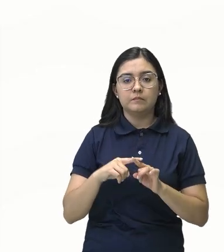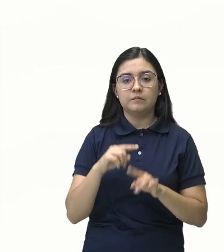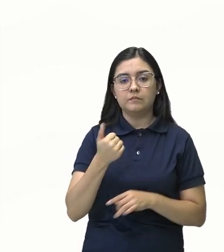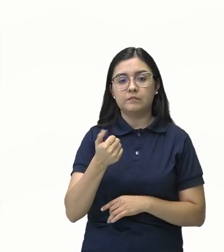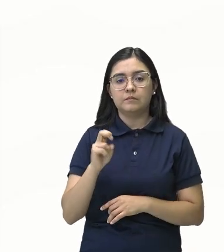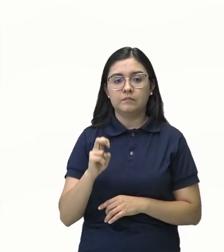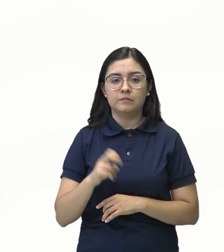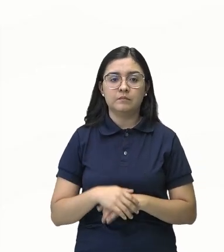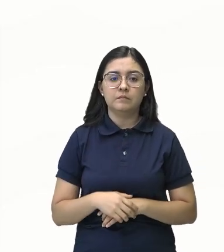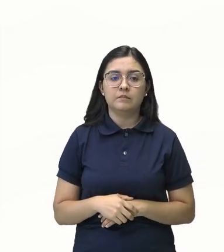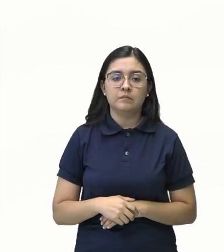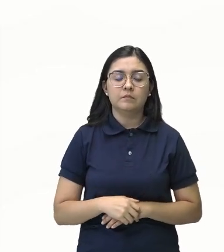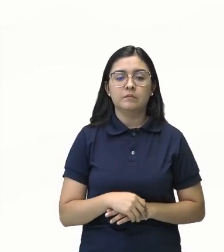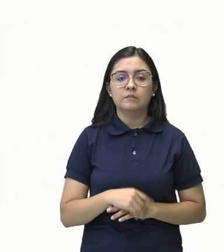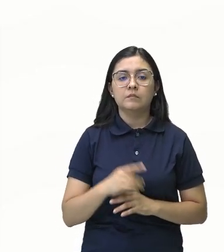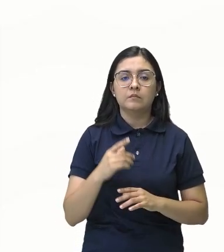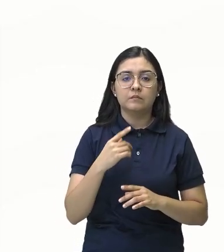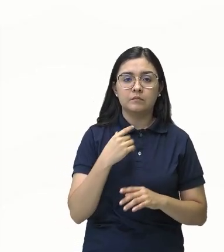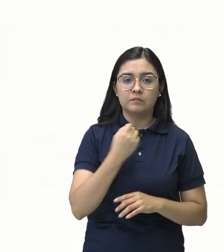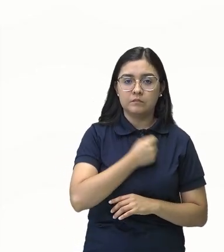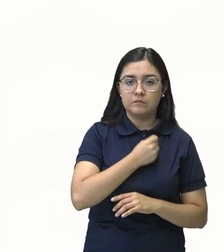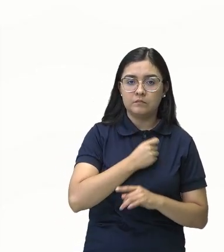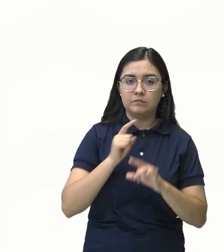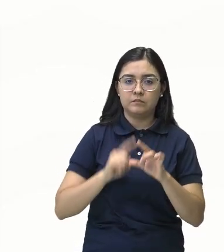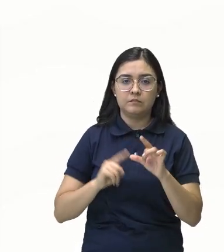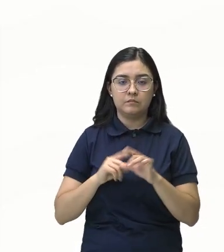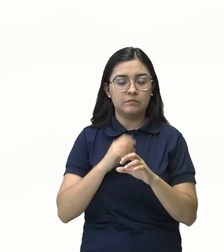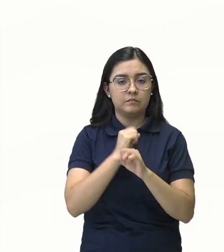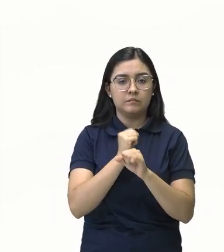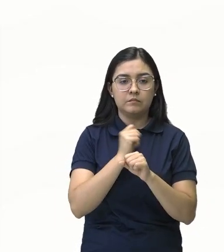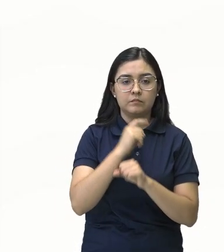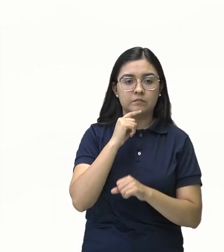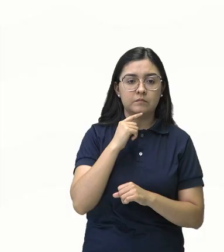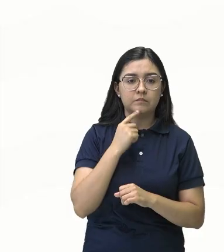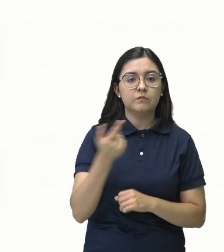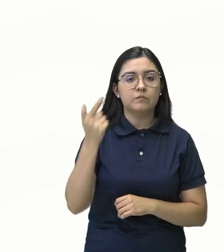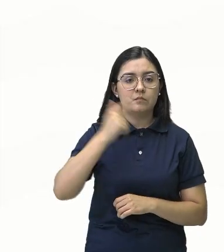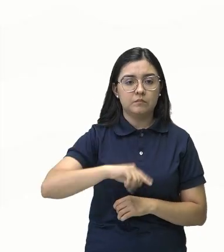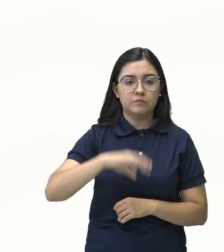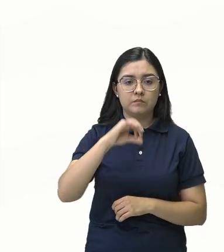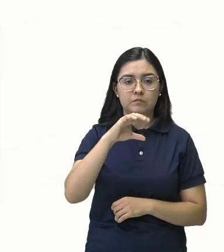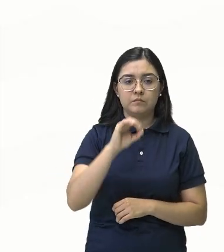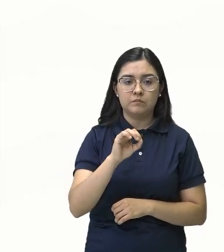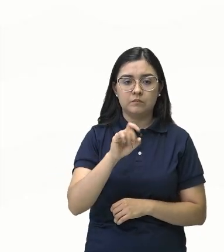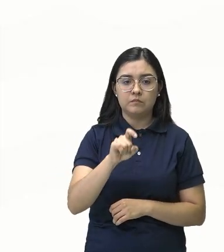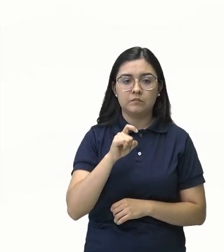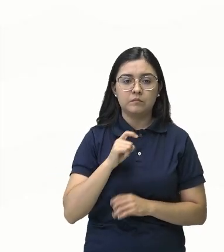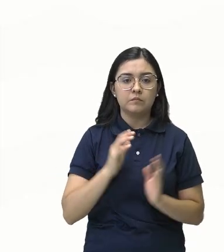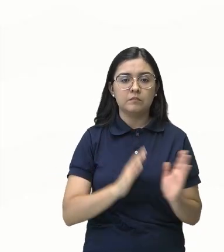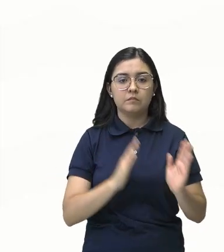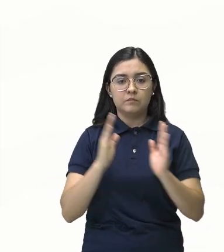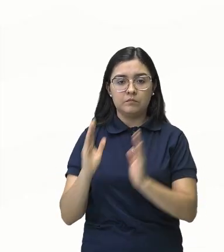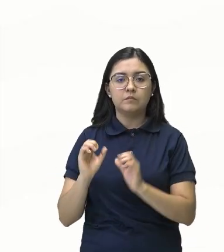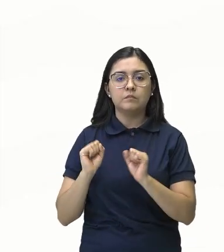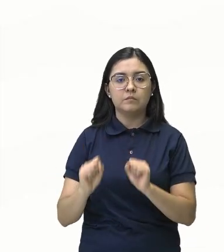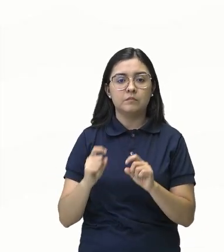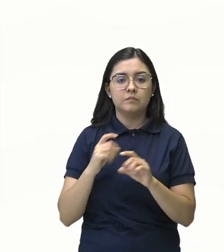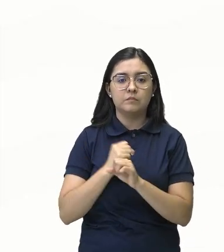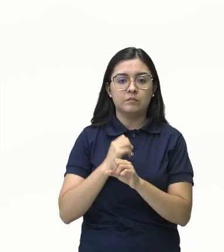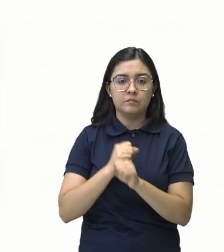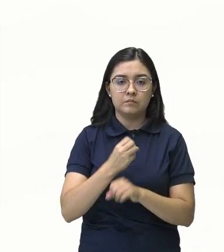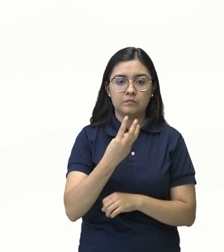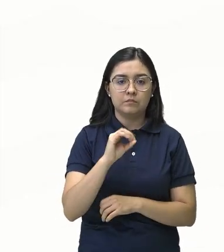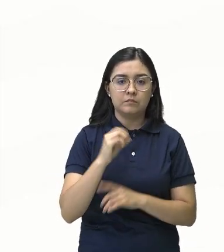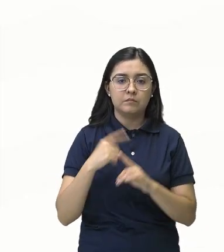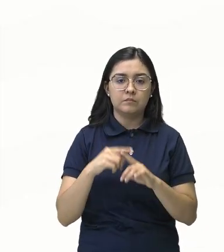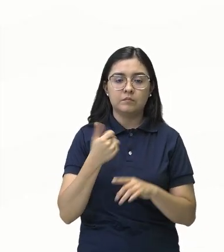Número com letra eu não posso resolver, então eu só repito, mas o outro lado eu posso. 30 vezes